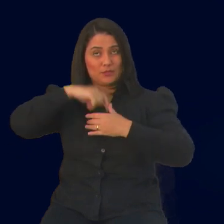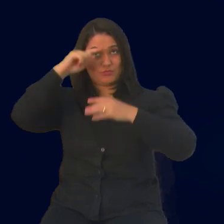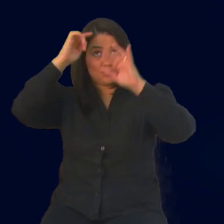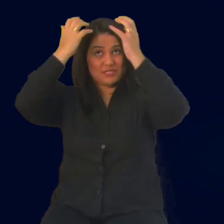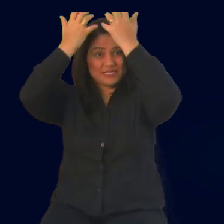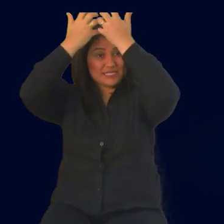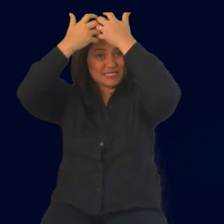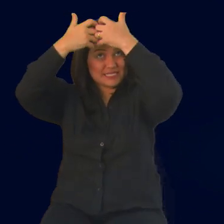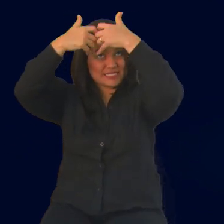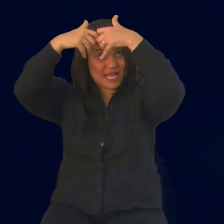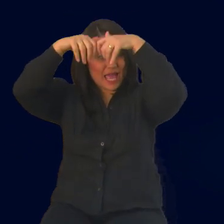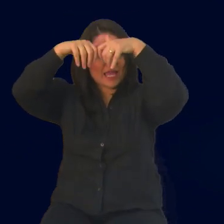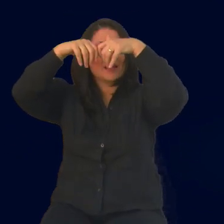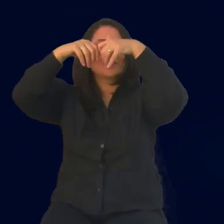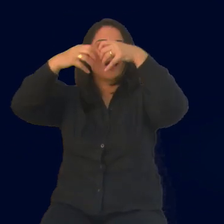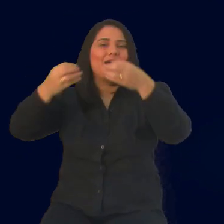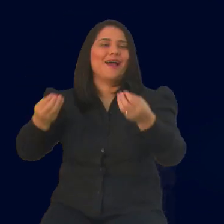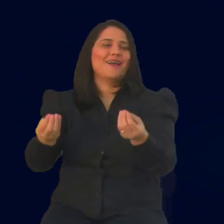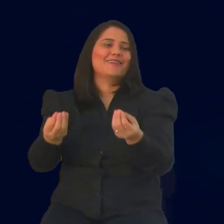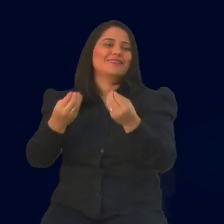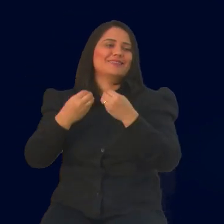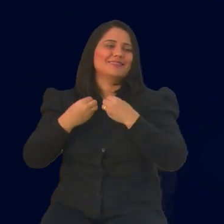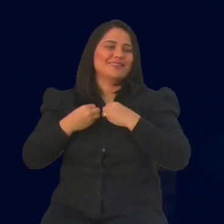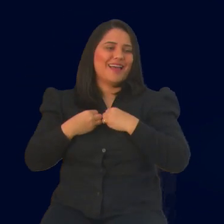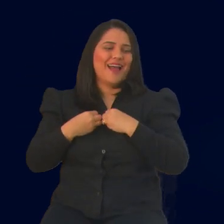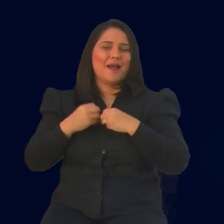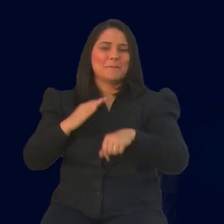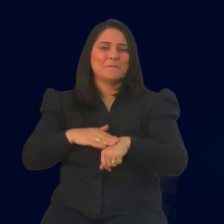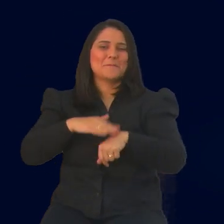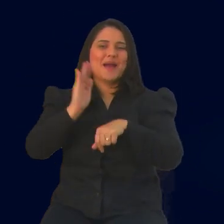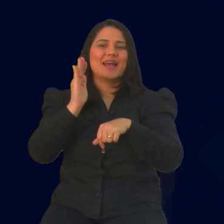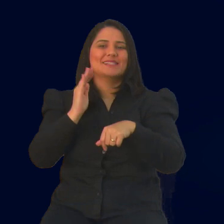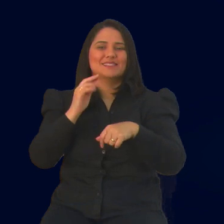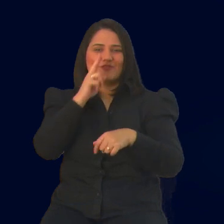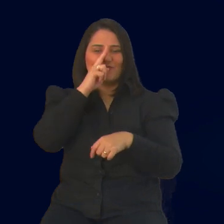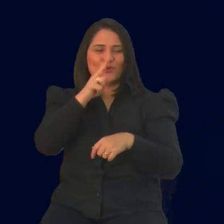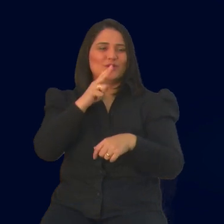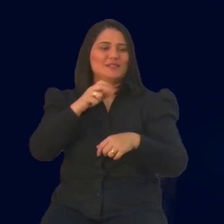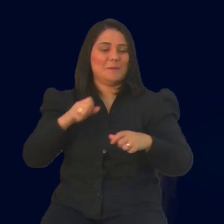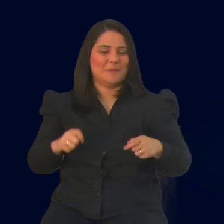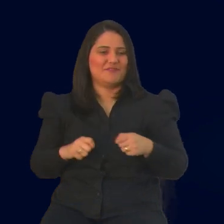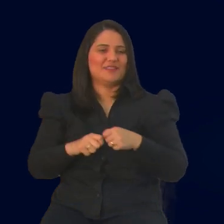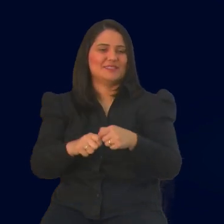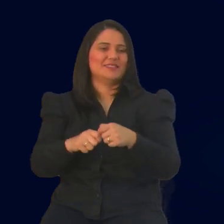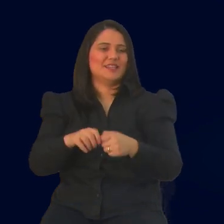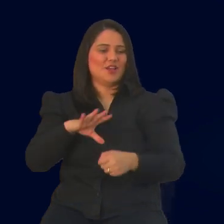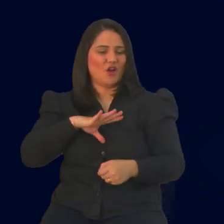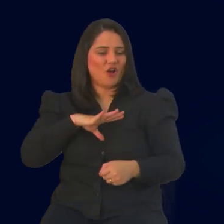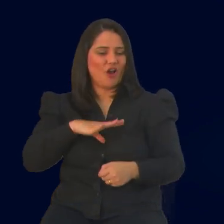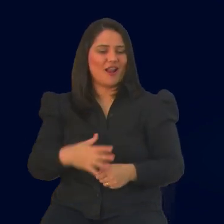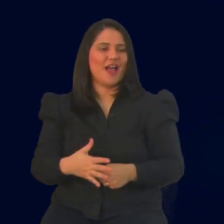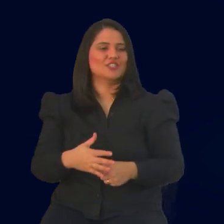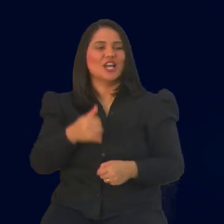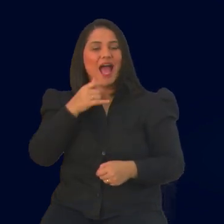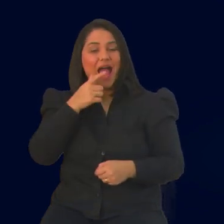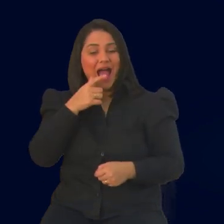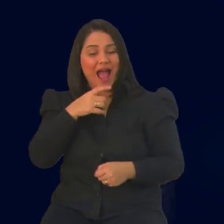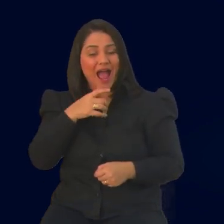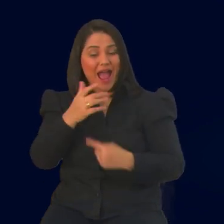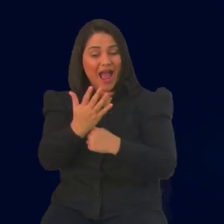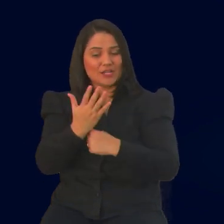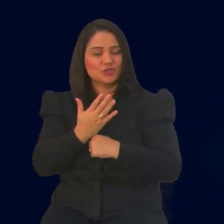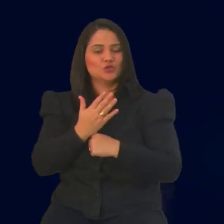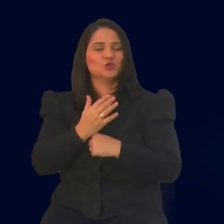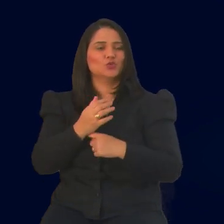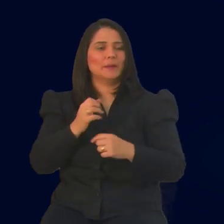que nos deixam com mais energia para agir. Então, nos tiram da paralisação. E tem uma